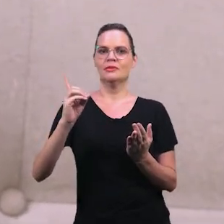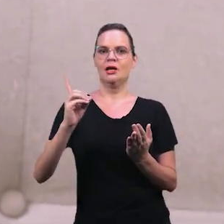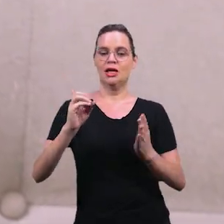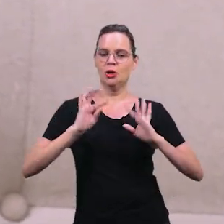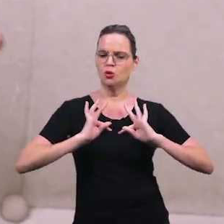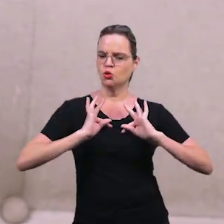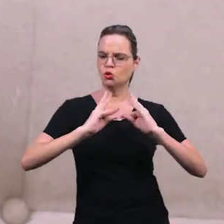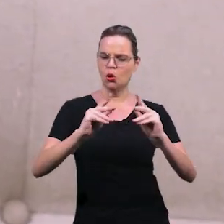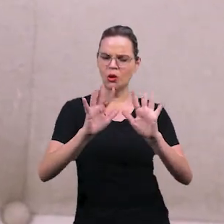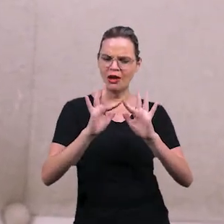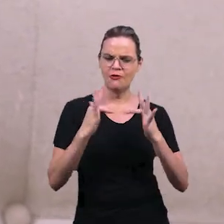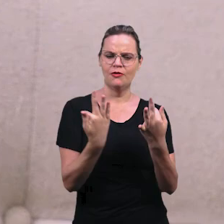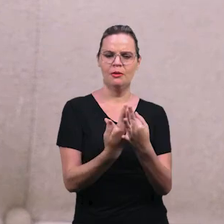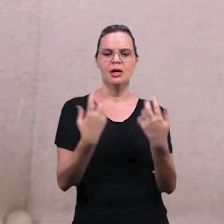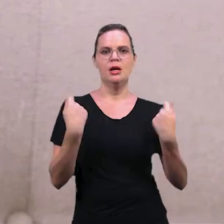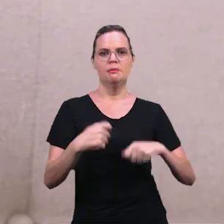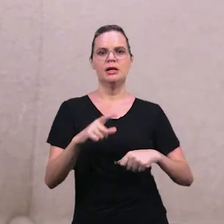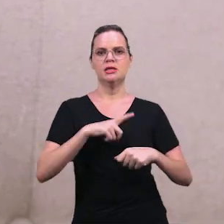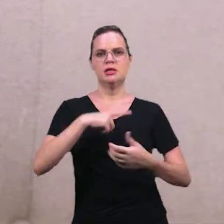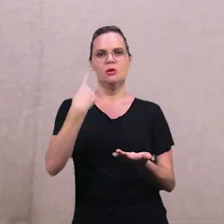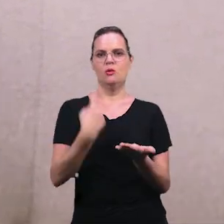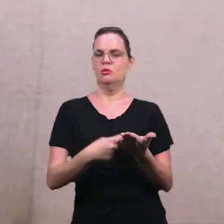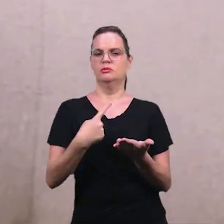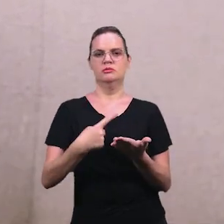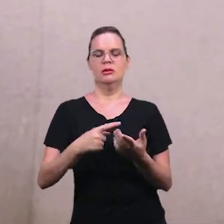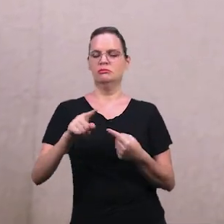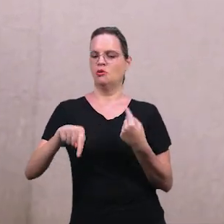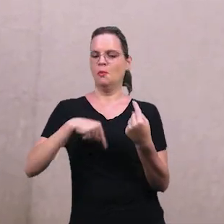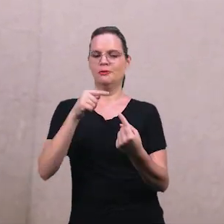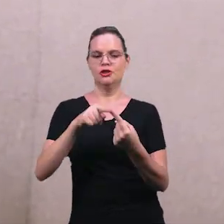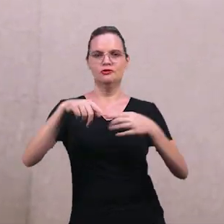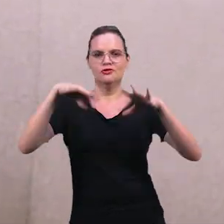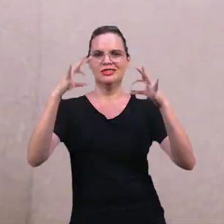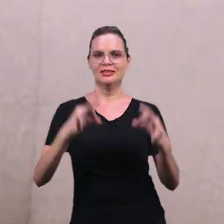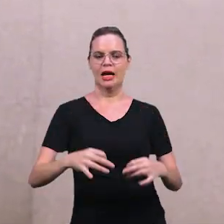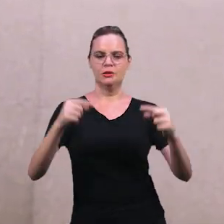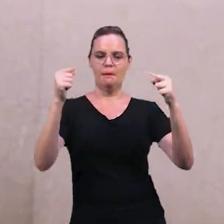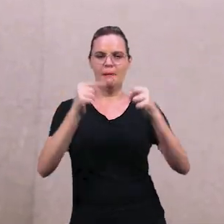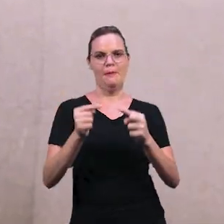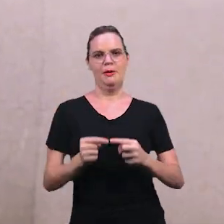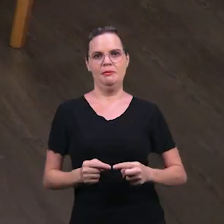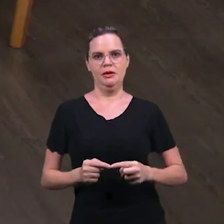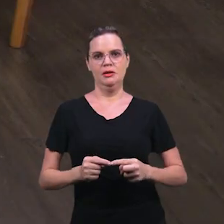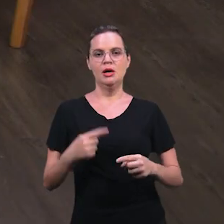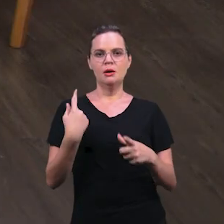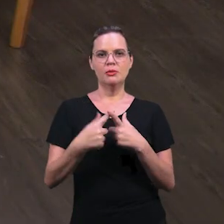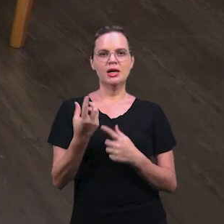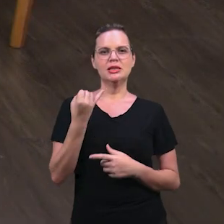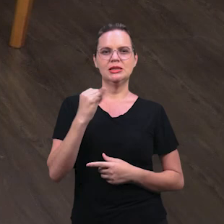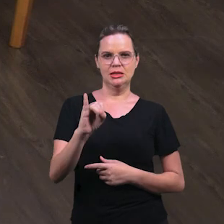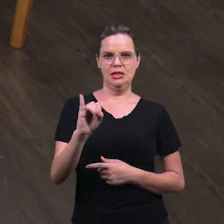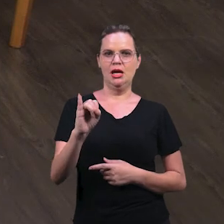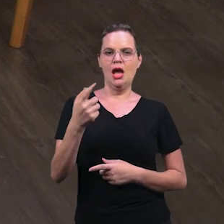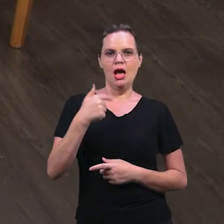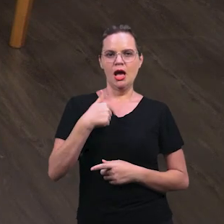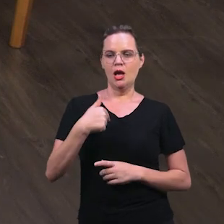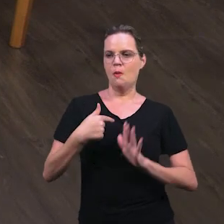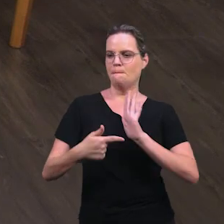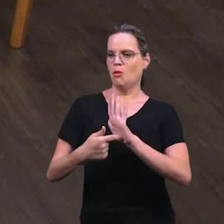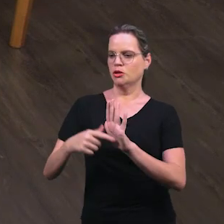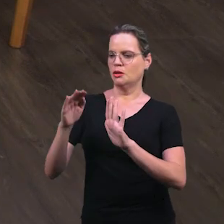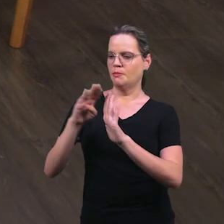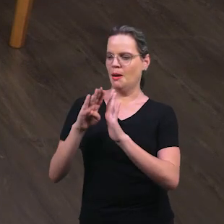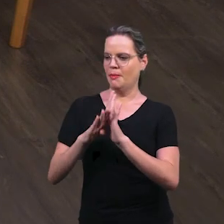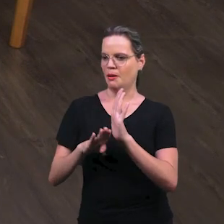pessoas envolvidas, elas têm que ter esse mesmo objetivo, né? Então, quando você trabalha com as crianças, todos os instrumentos sociais